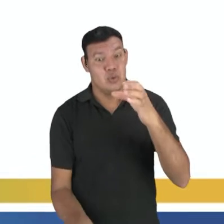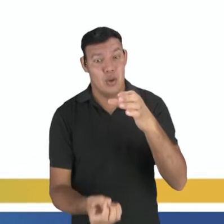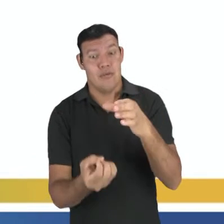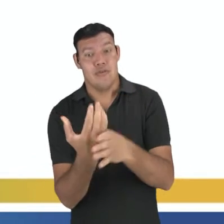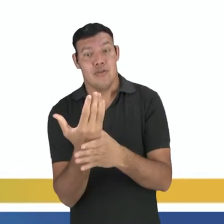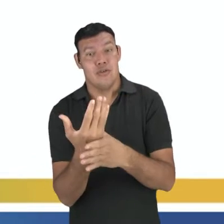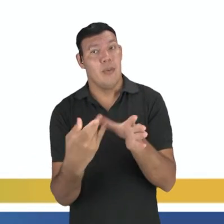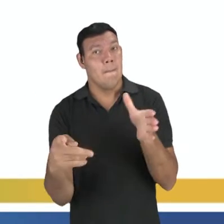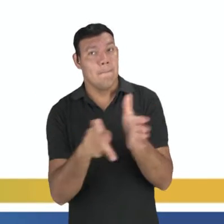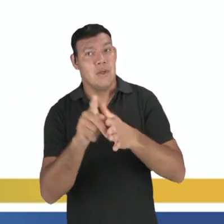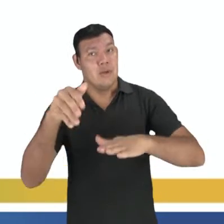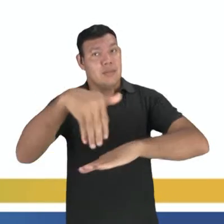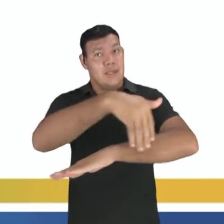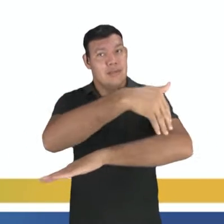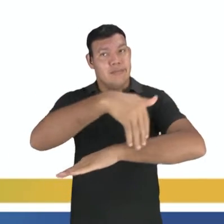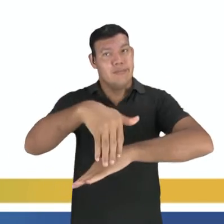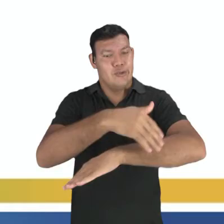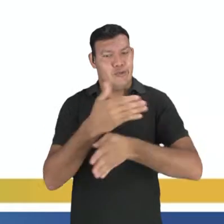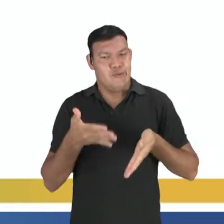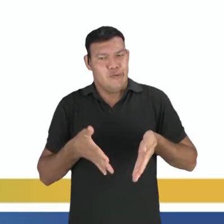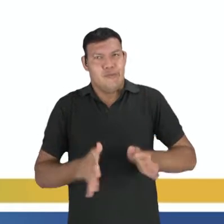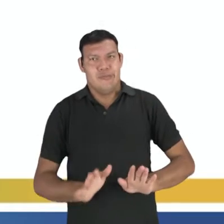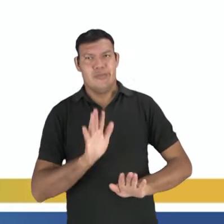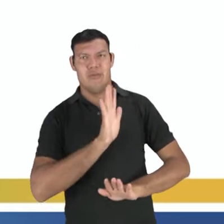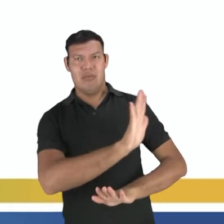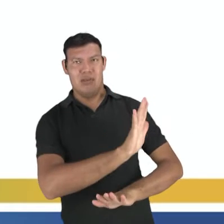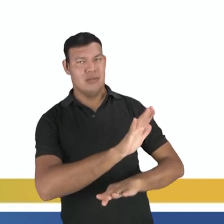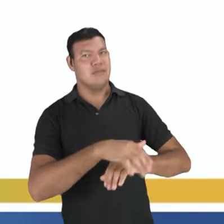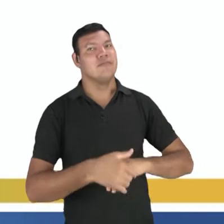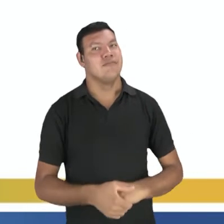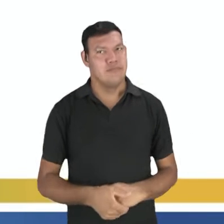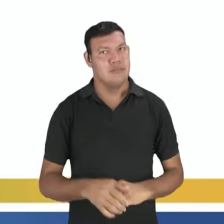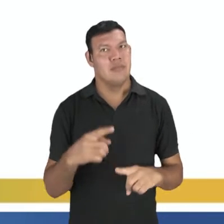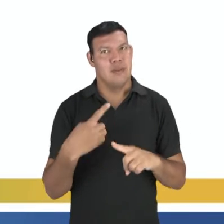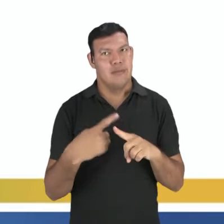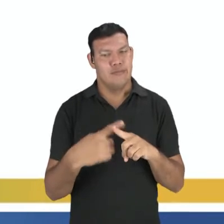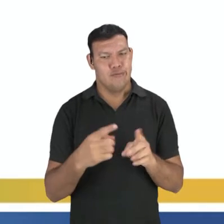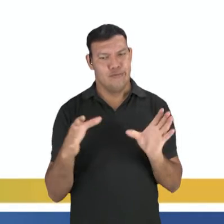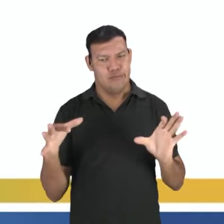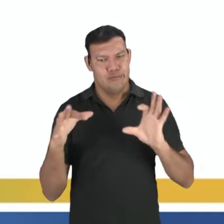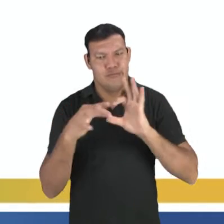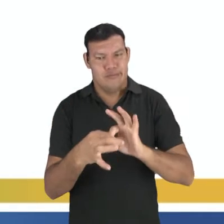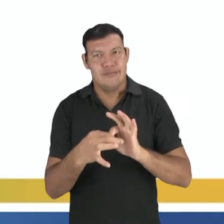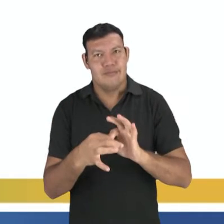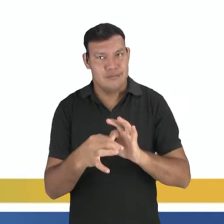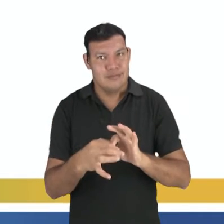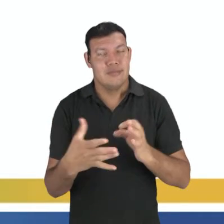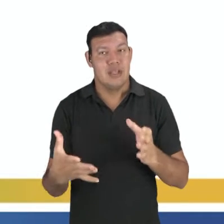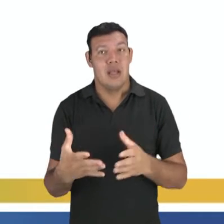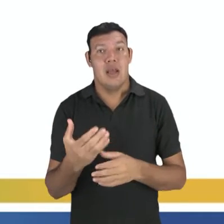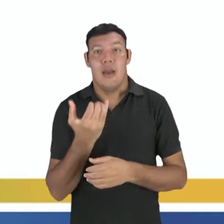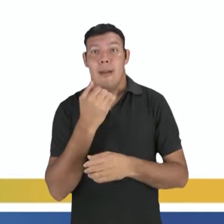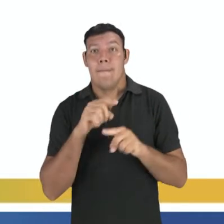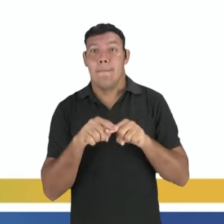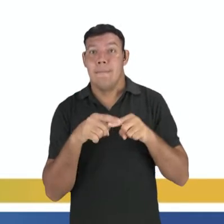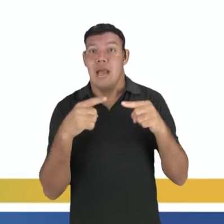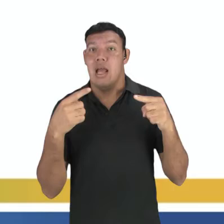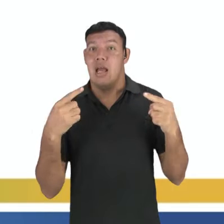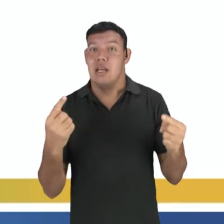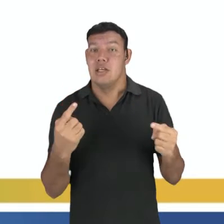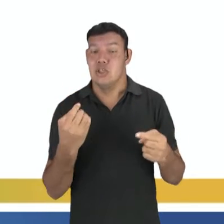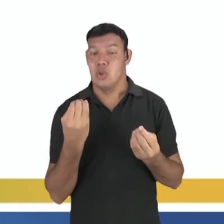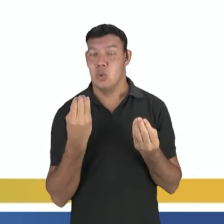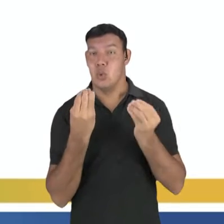origem, né? Ele se originou da rua, é uma junção ali da rua, pronto. Mas quando eu coloco existem meninos